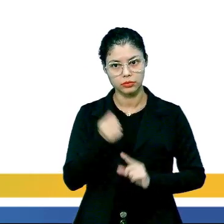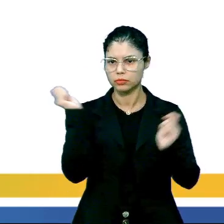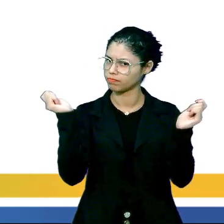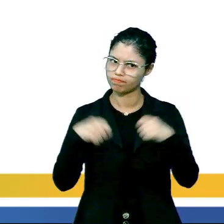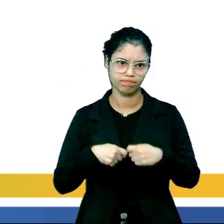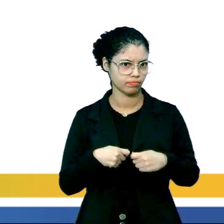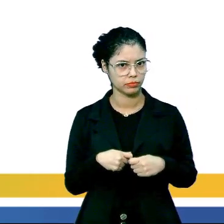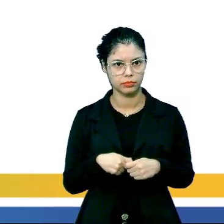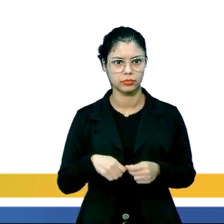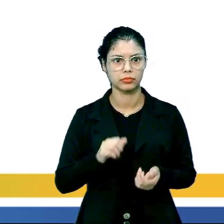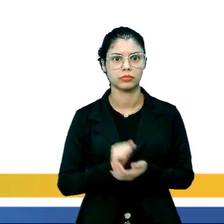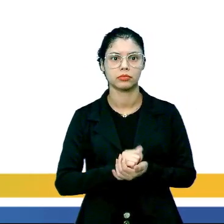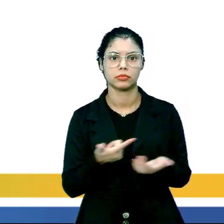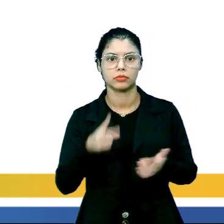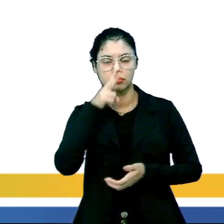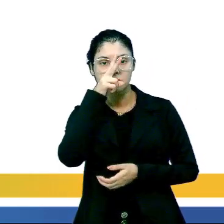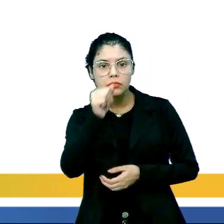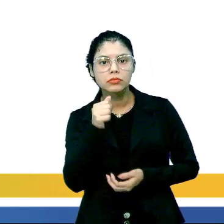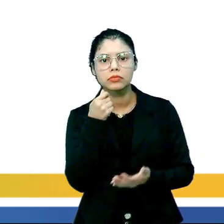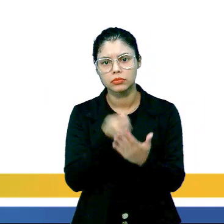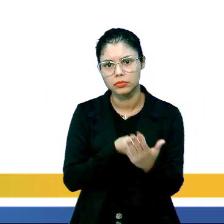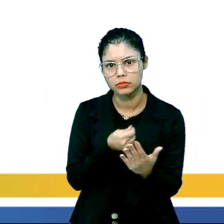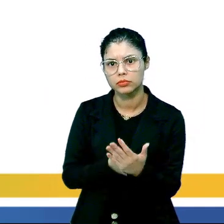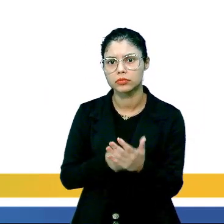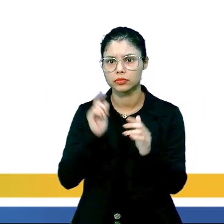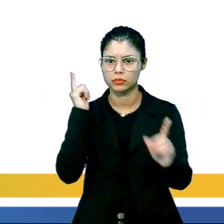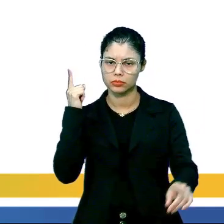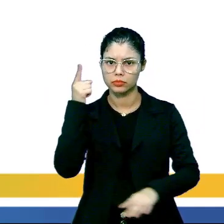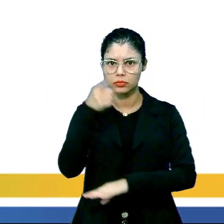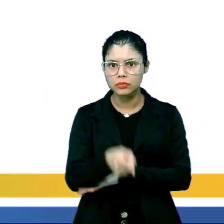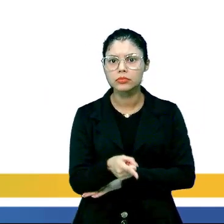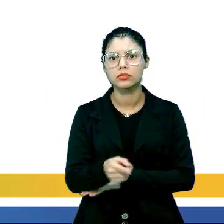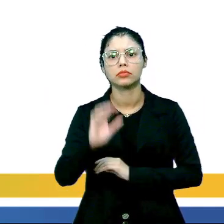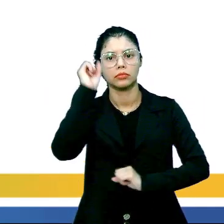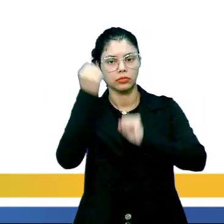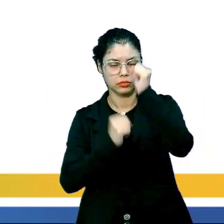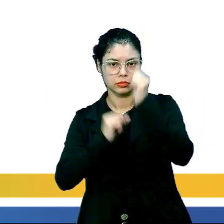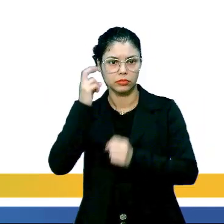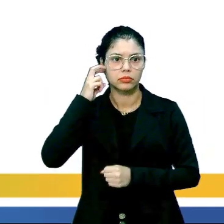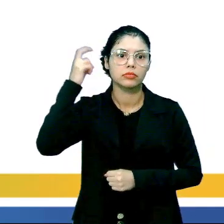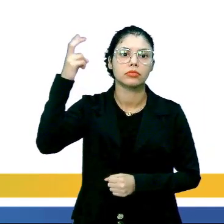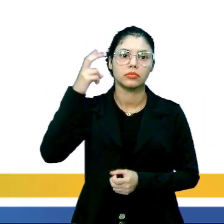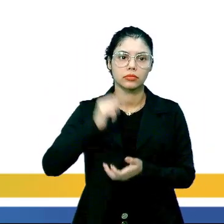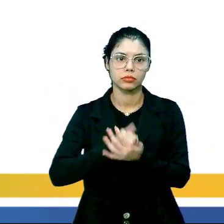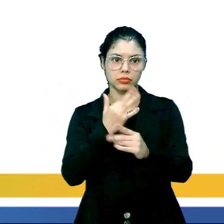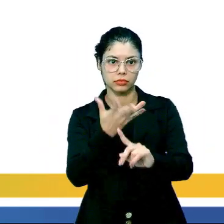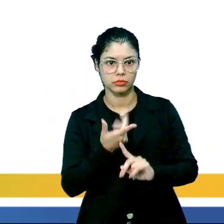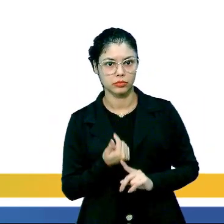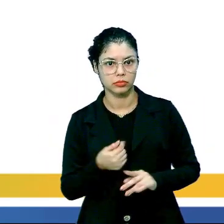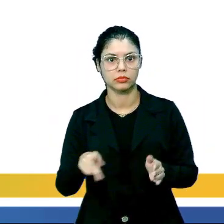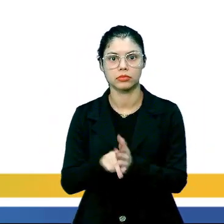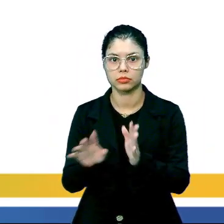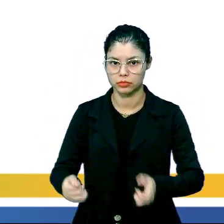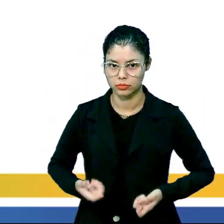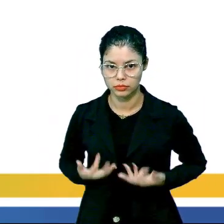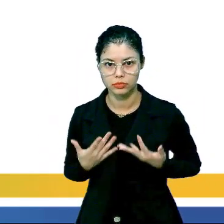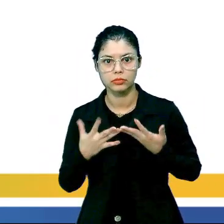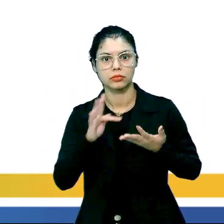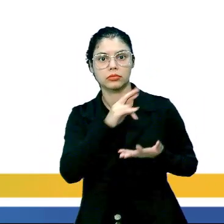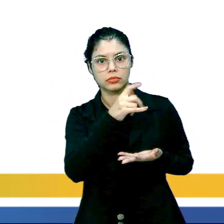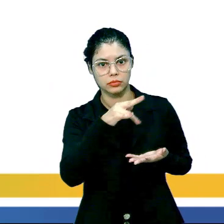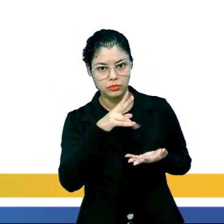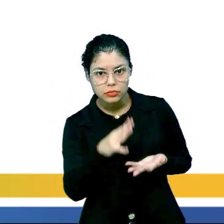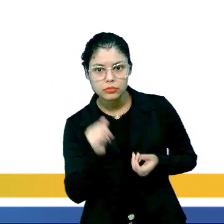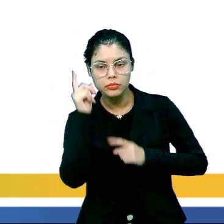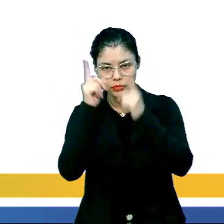de arte não possuiria autonomia e força de convencimento para confrontar a indústria cultural. A